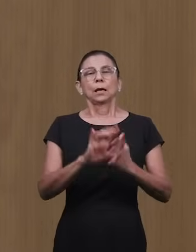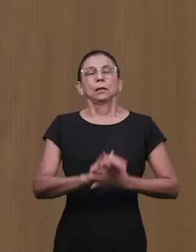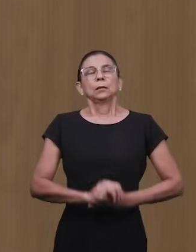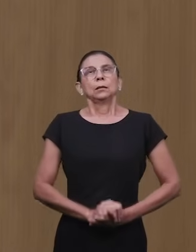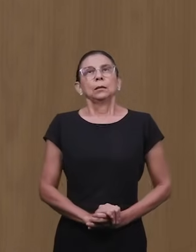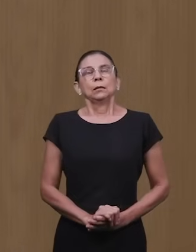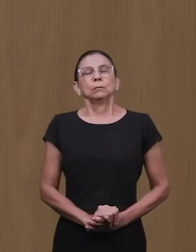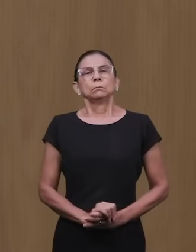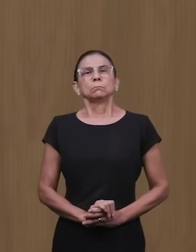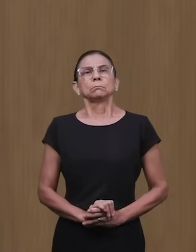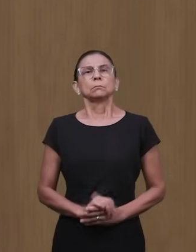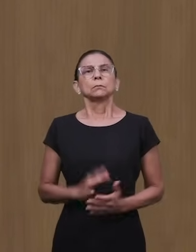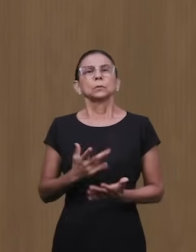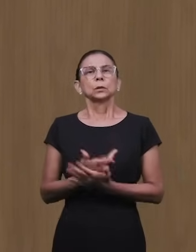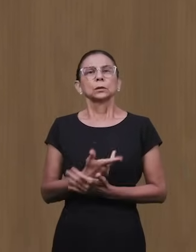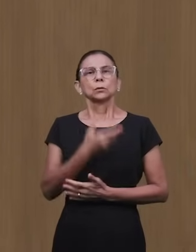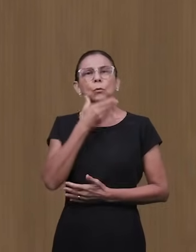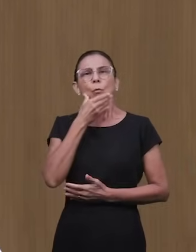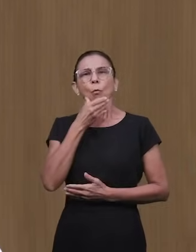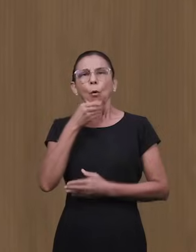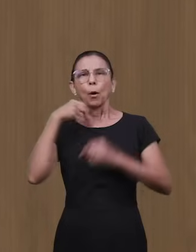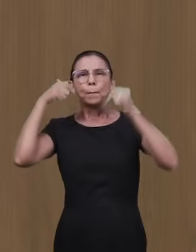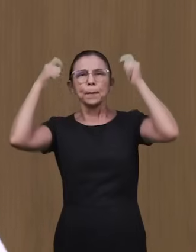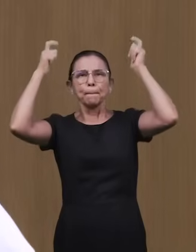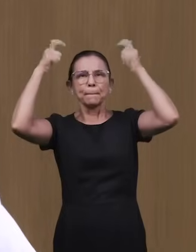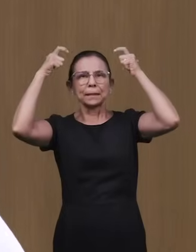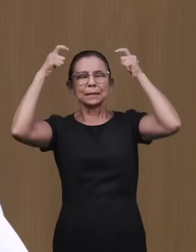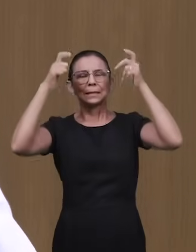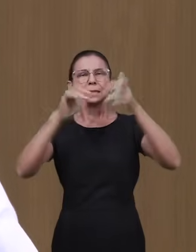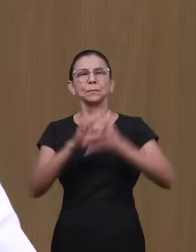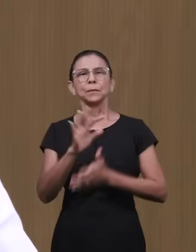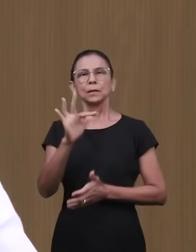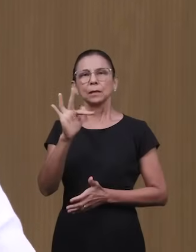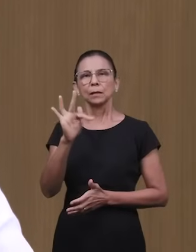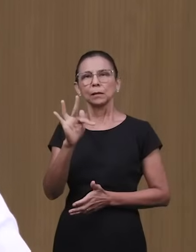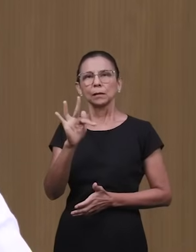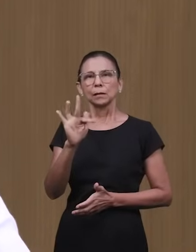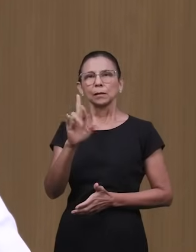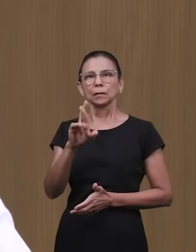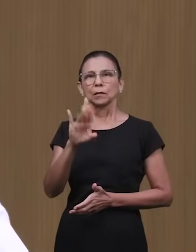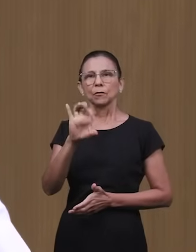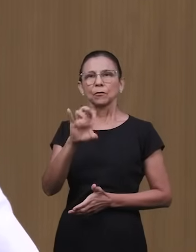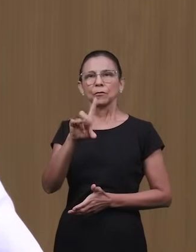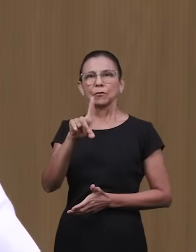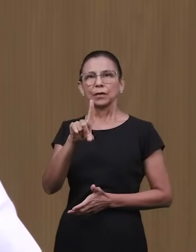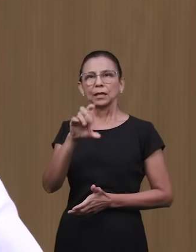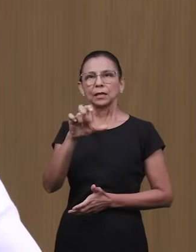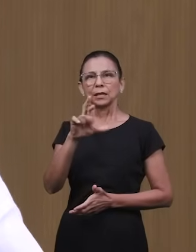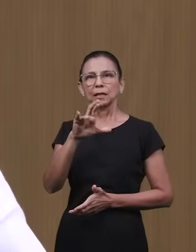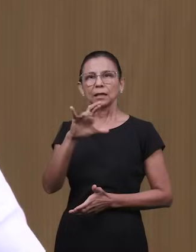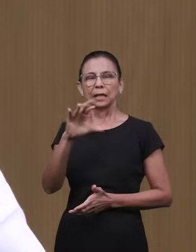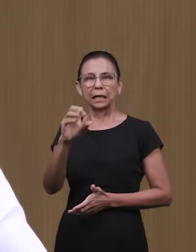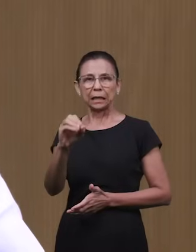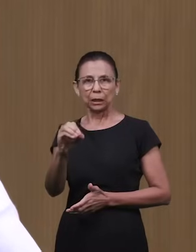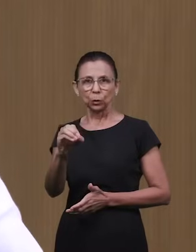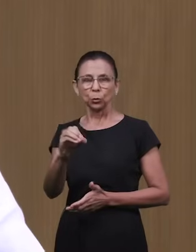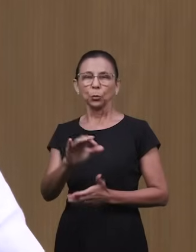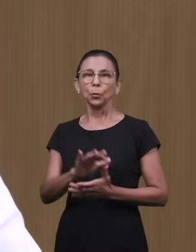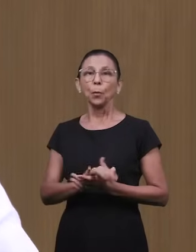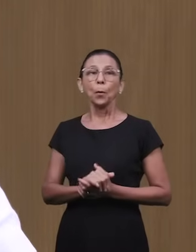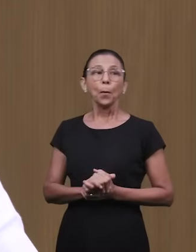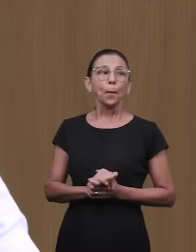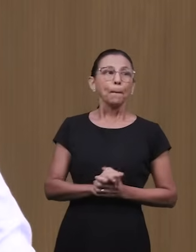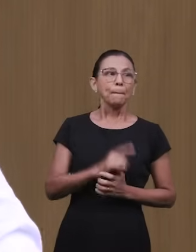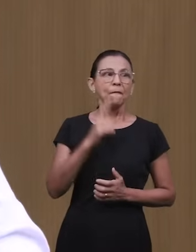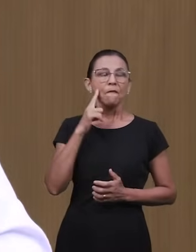levado por um príncipe que foi Frederico I da Saxônia e foi exilado num castelo, que é